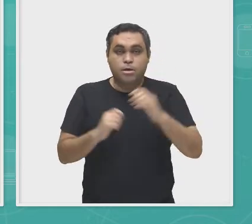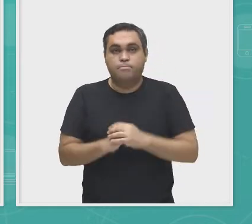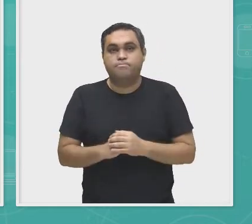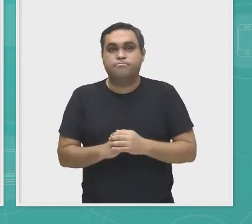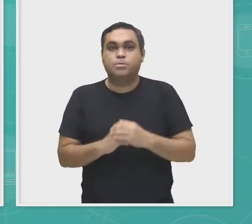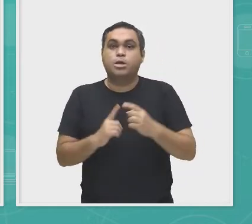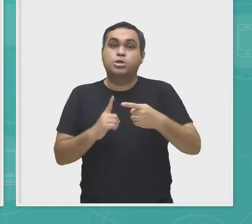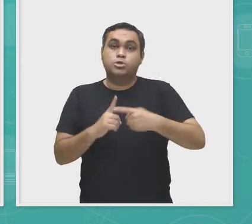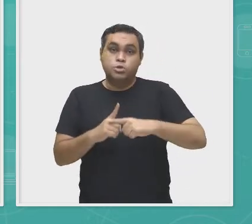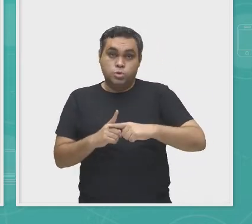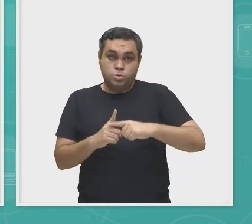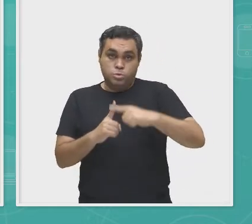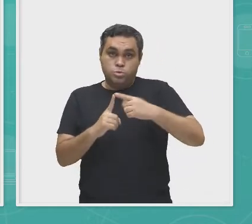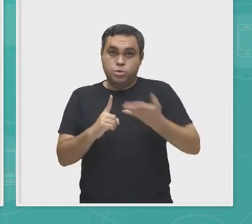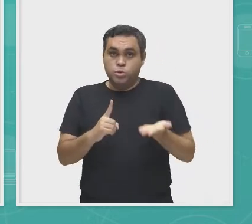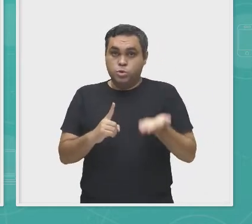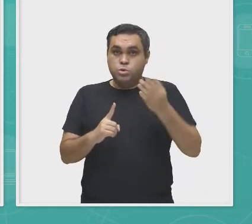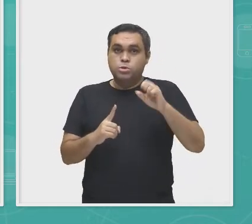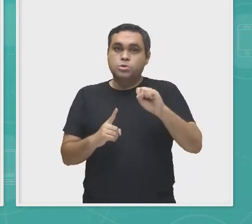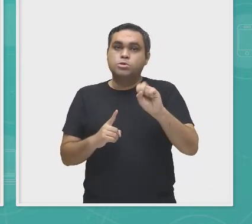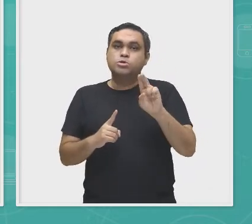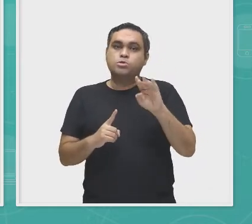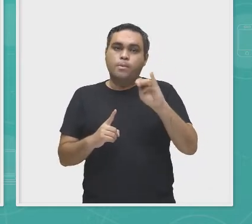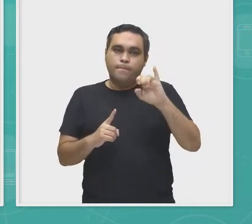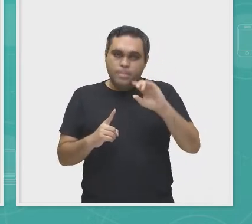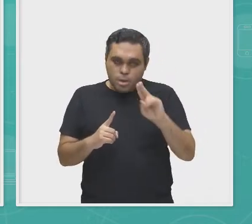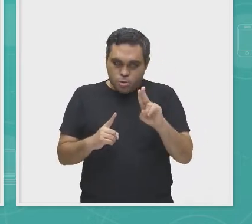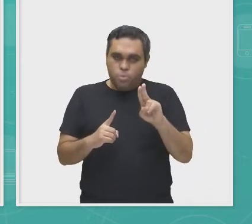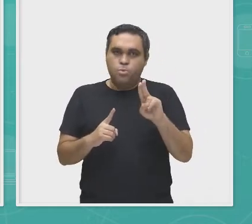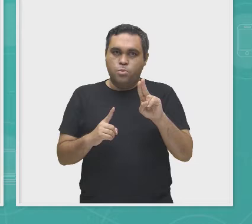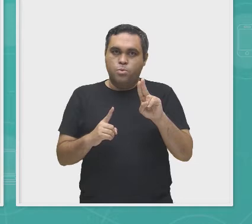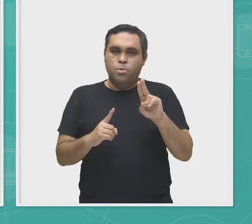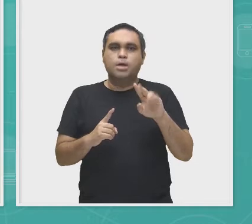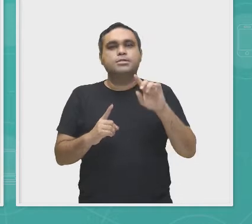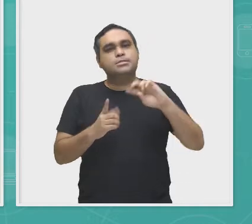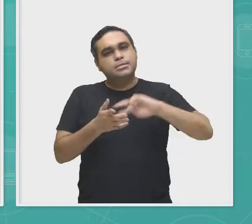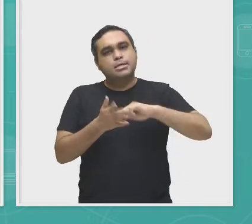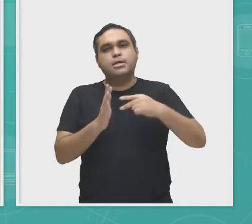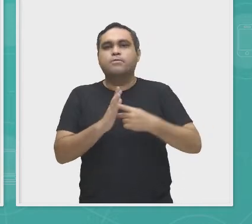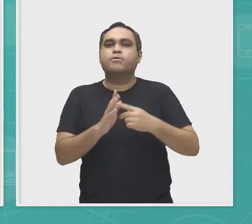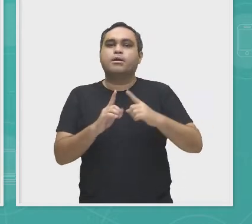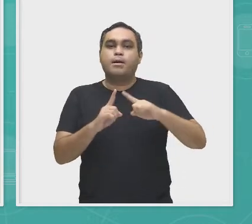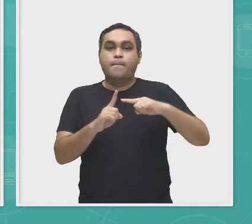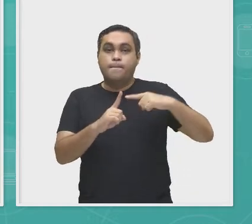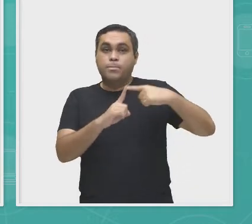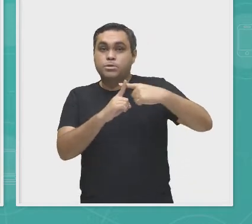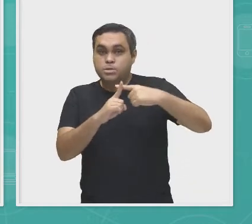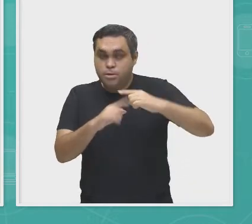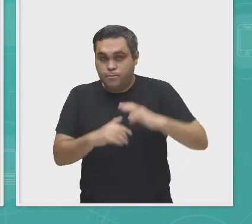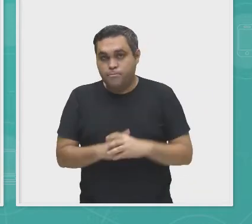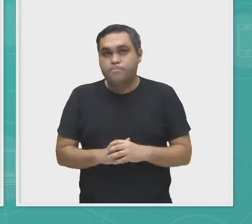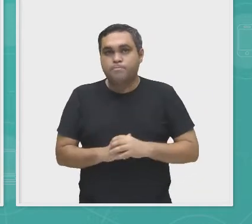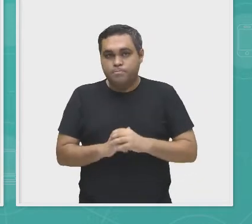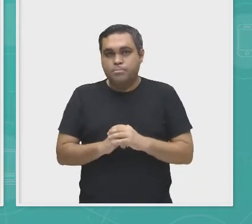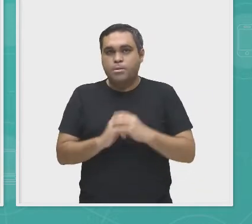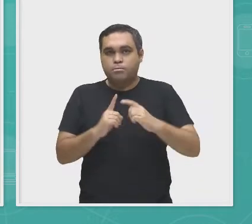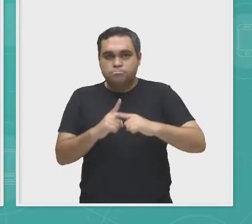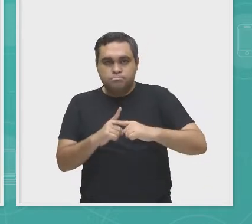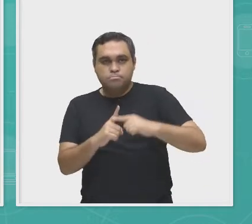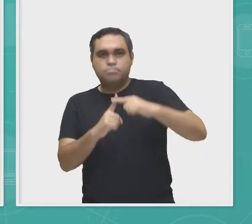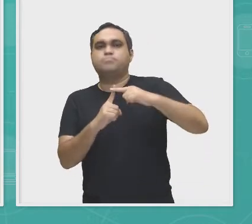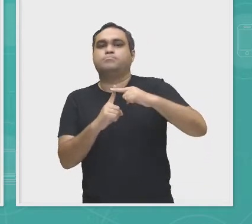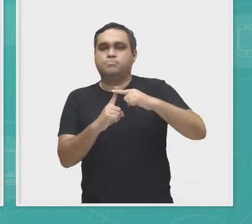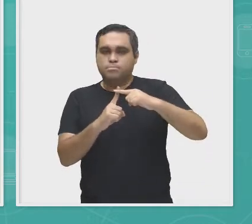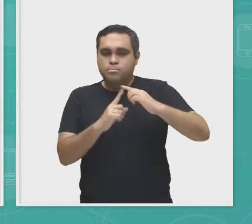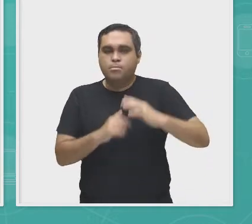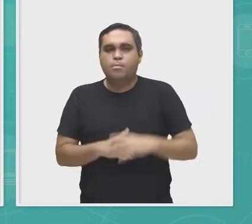subiu, significa que estamos falando de positividade, é um valor positivo, aumentou. Subiu,